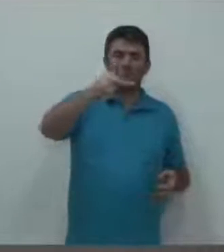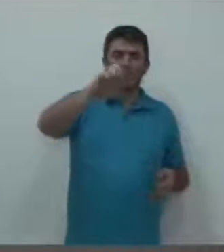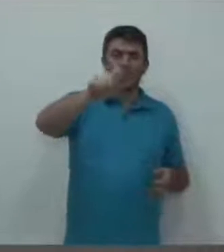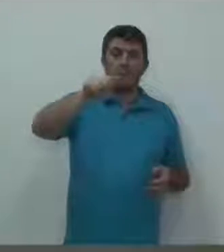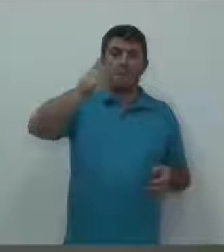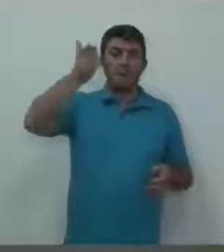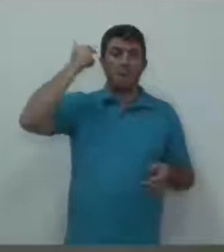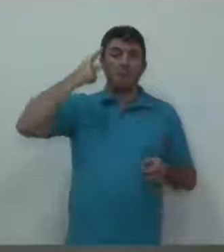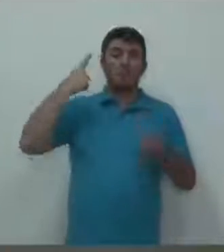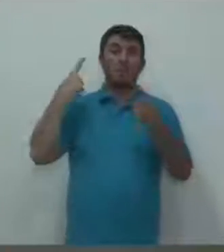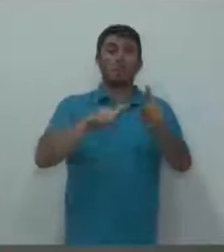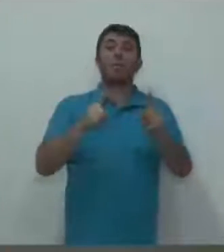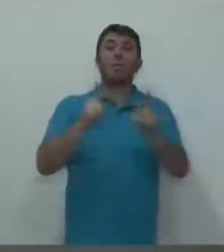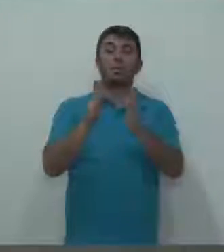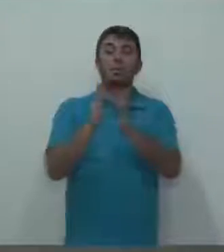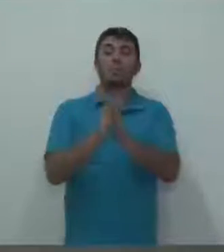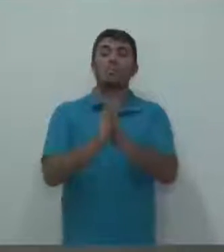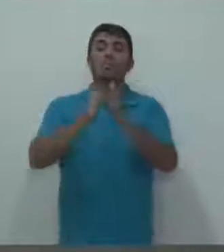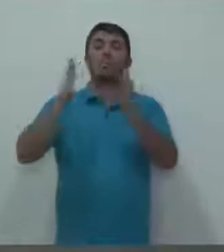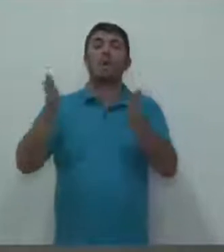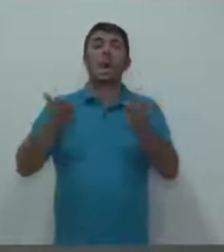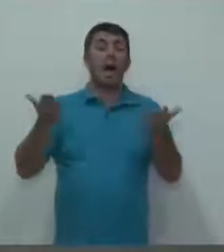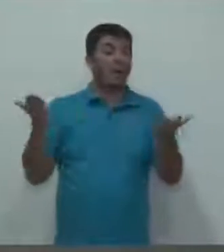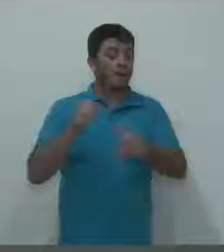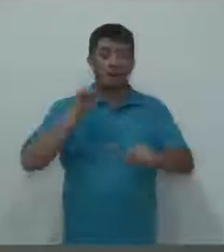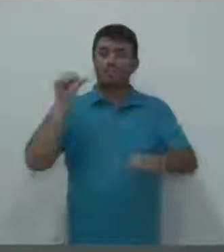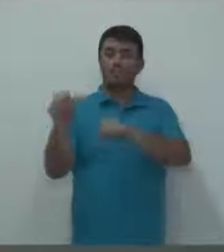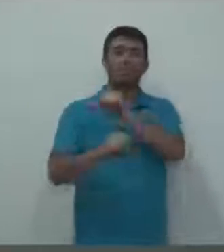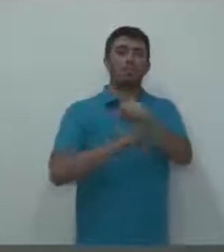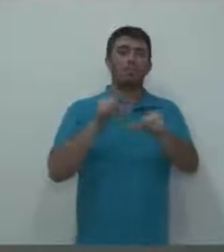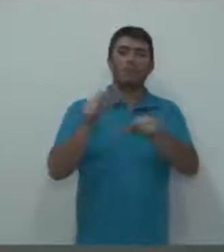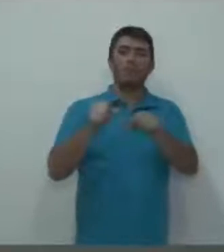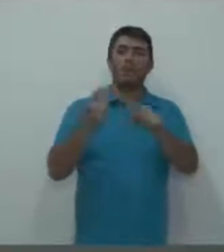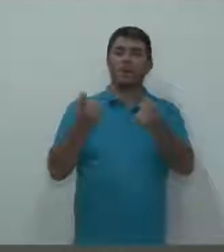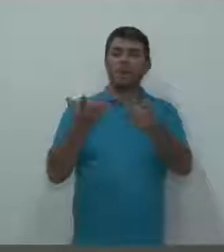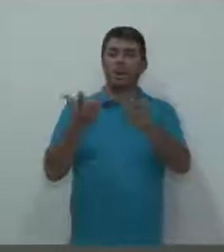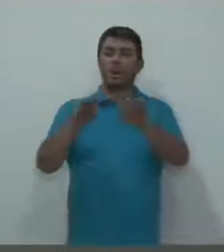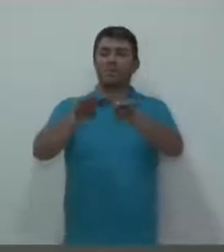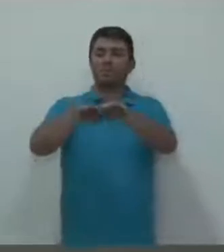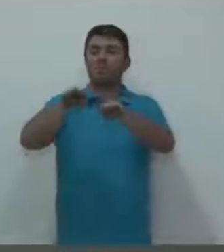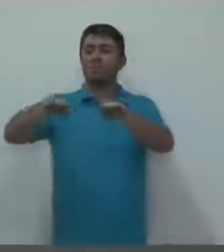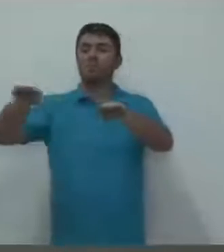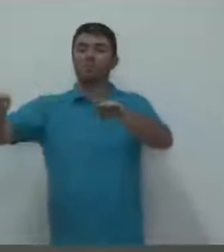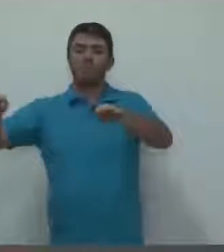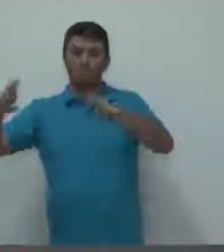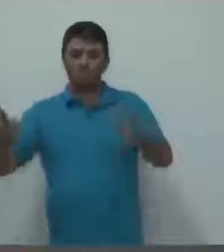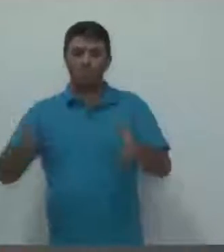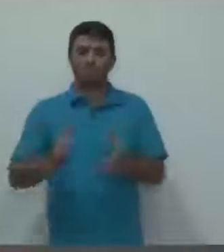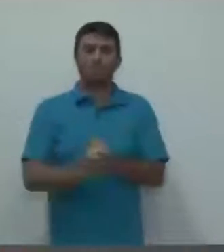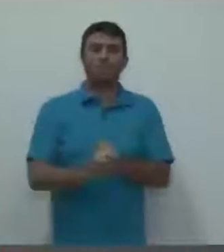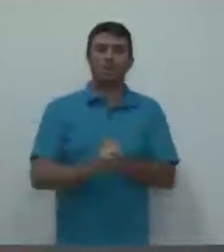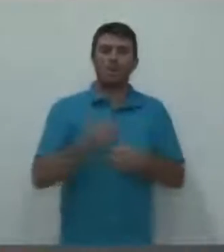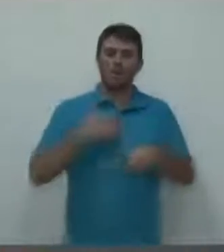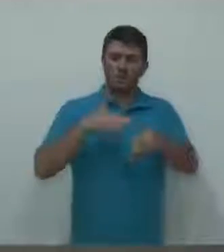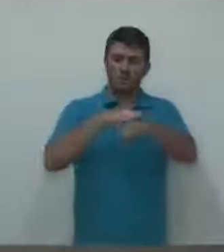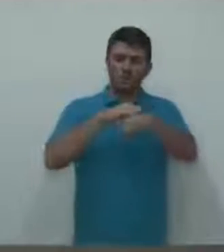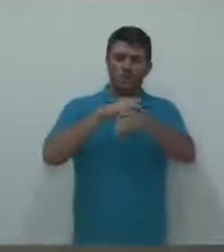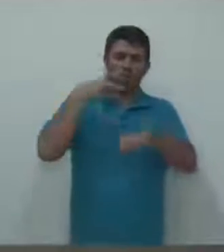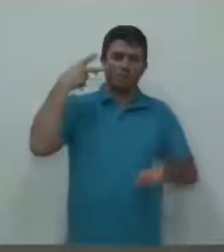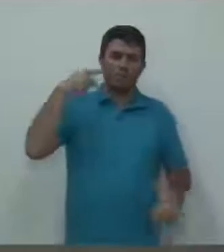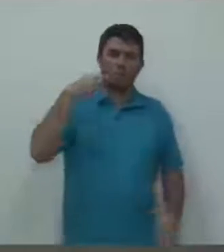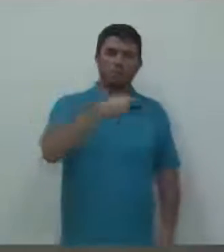hoje muitos querem a quadriplicação, talvez. Bom, me desculpa. Eu estive falando com o Sandro, até, Sandro, e me dirijo diretamente a